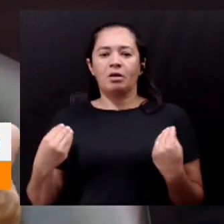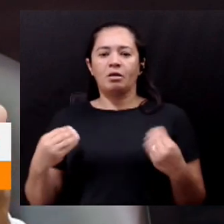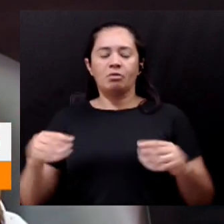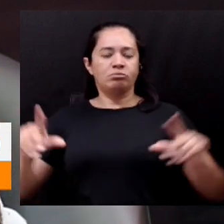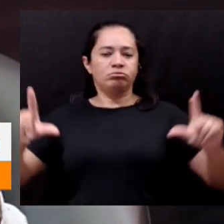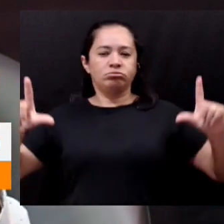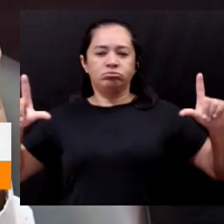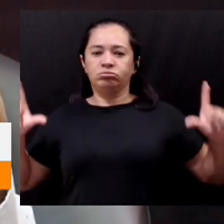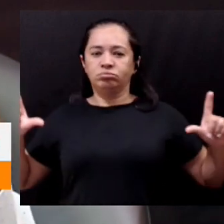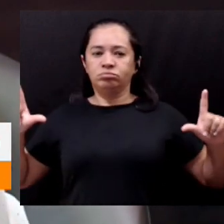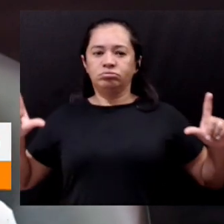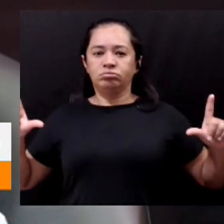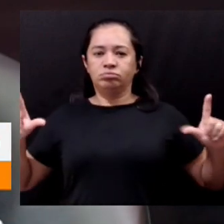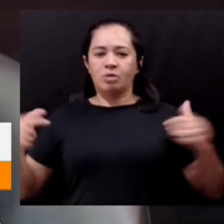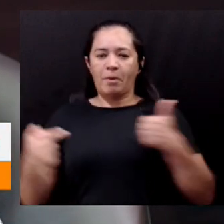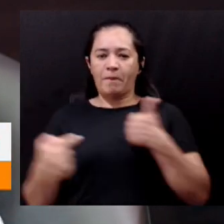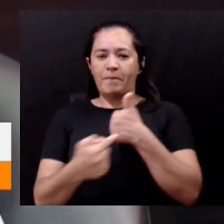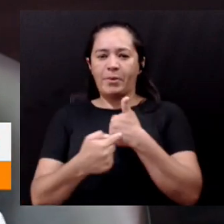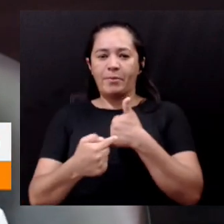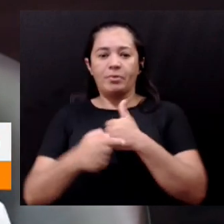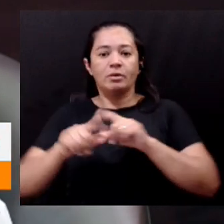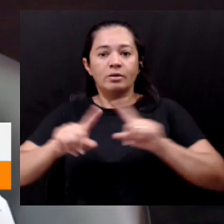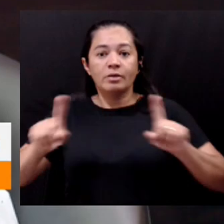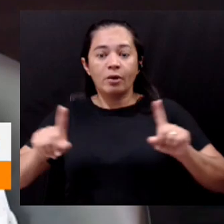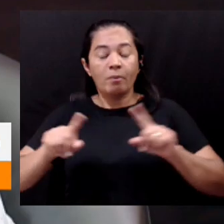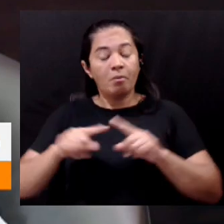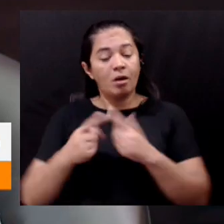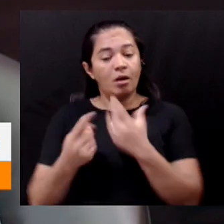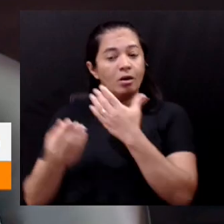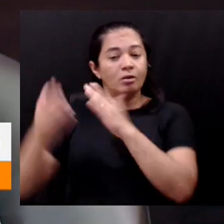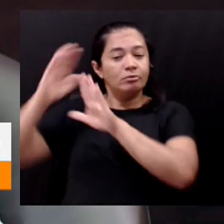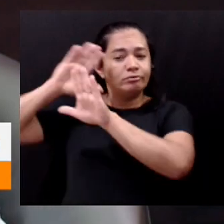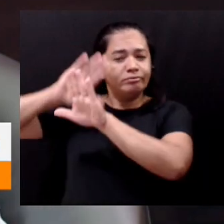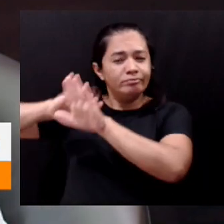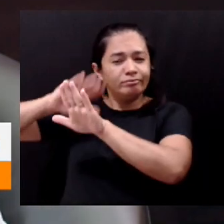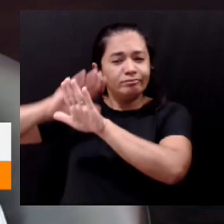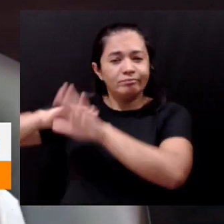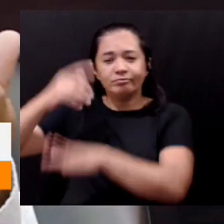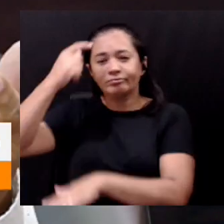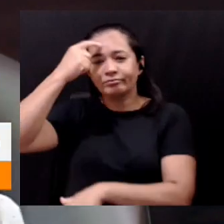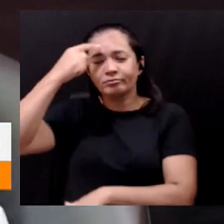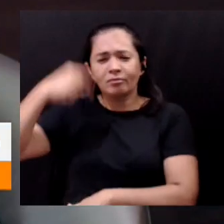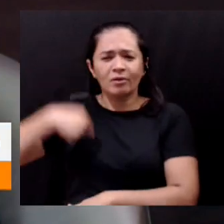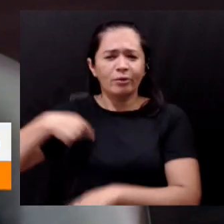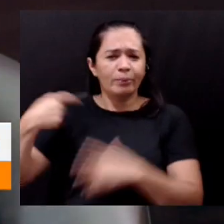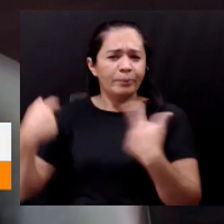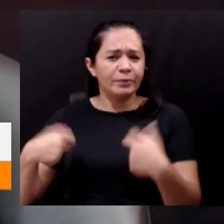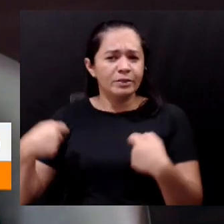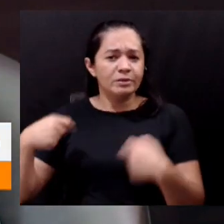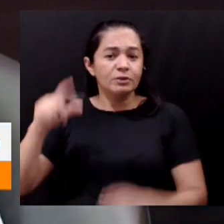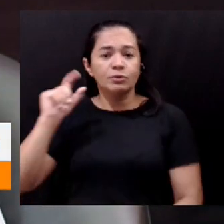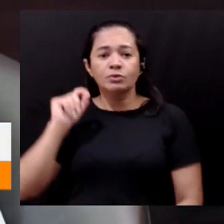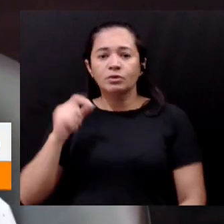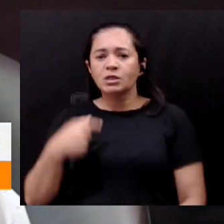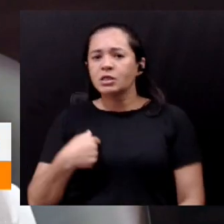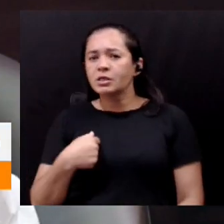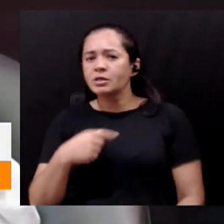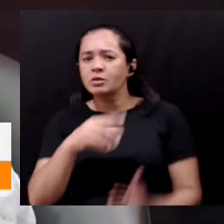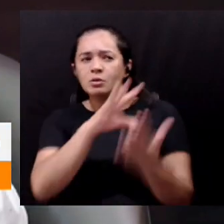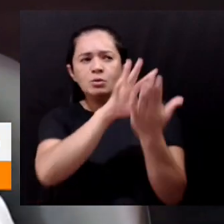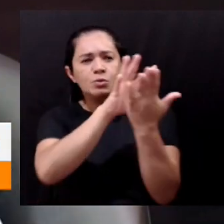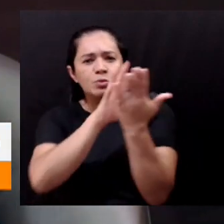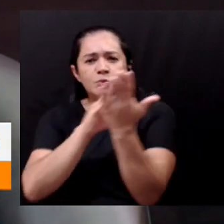essa validação, mas sim, inconscientemente, exato. né, o que que eu preciso, né, em quem eu estou me espelhando, Uhum. o que que eu